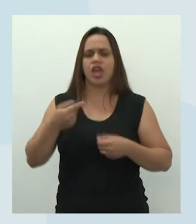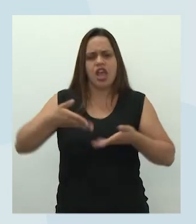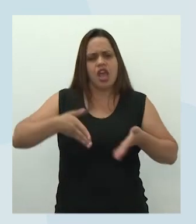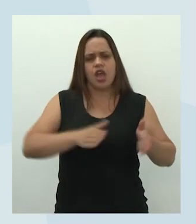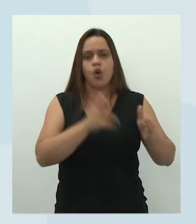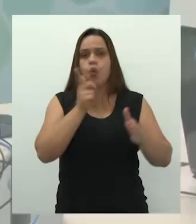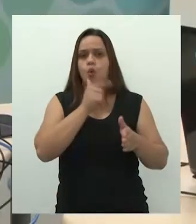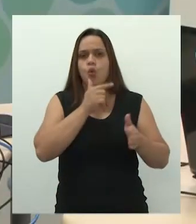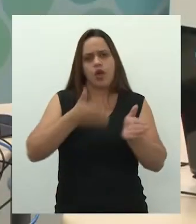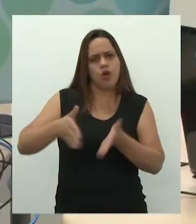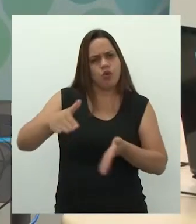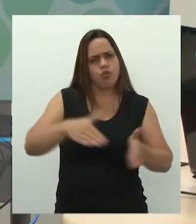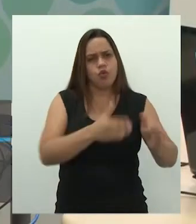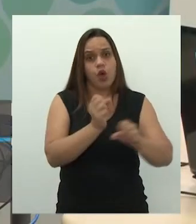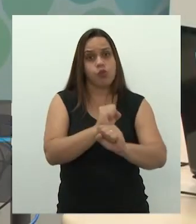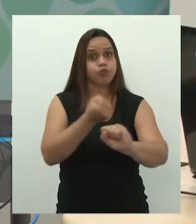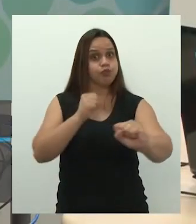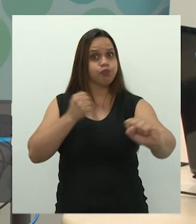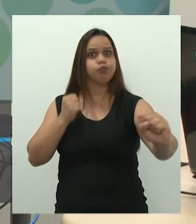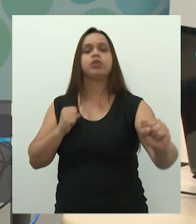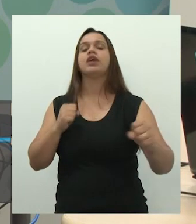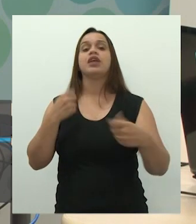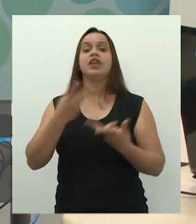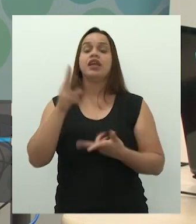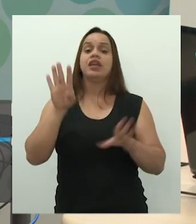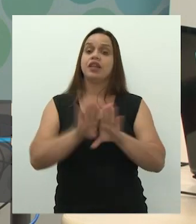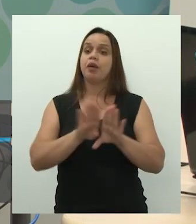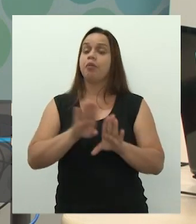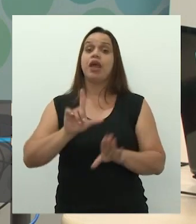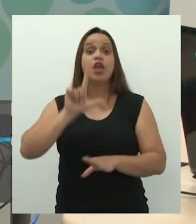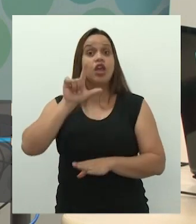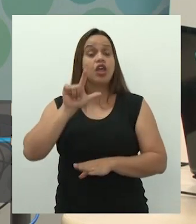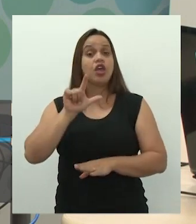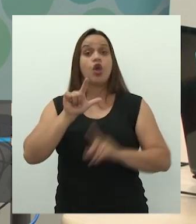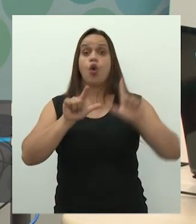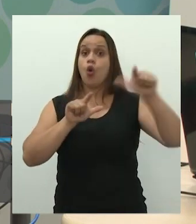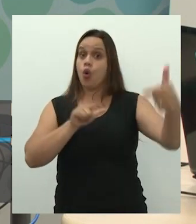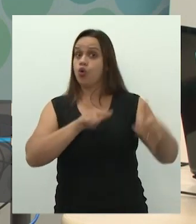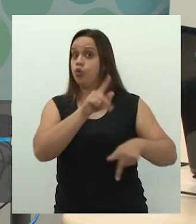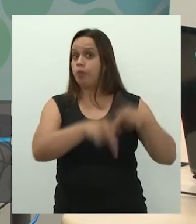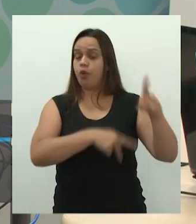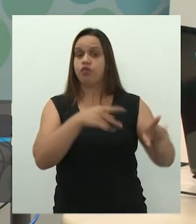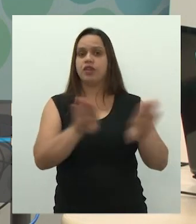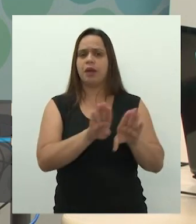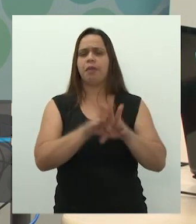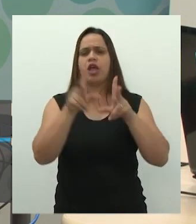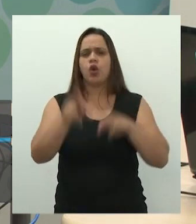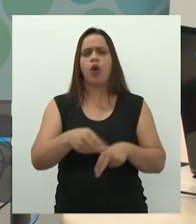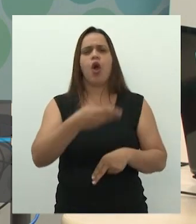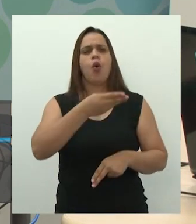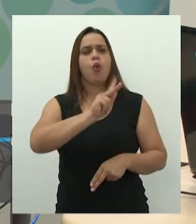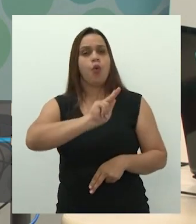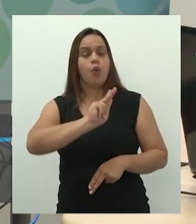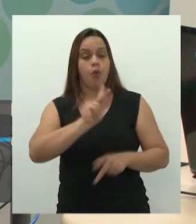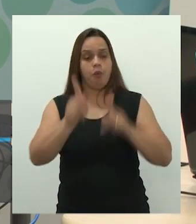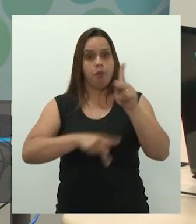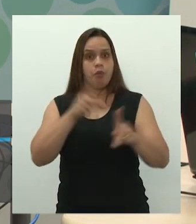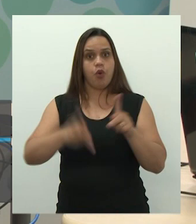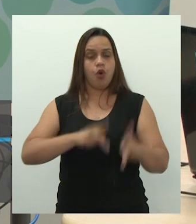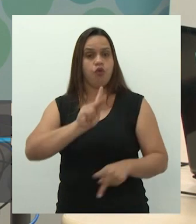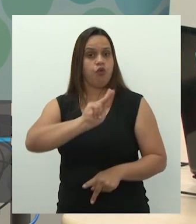grande, inclusive atraiu em um determinado momento outros povos como os hebreus para aquela região. Era uma região